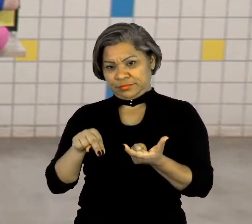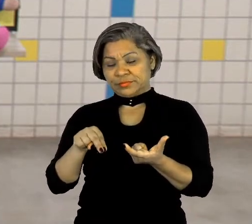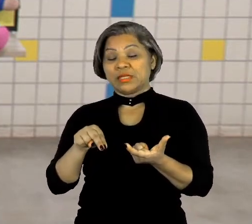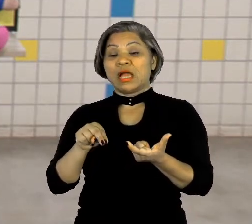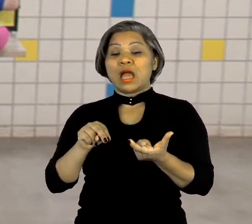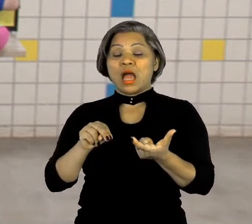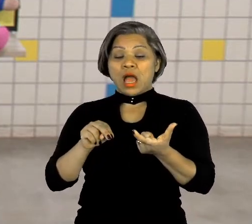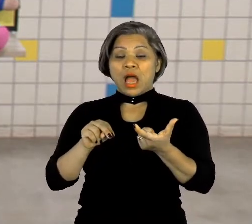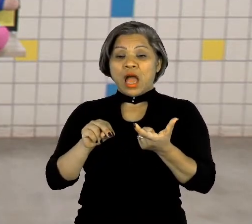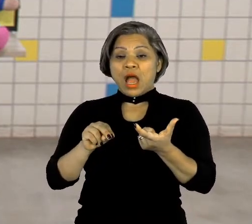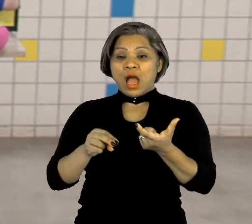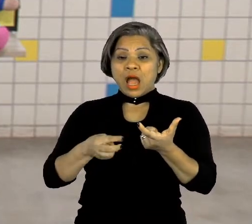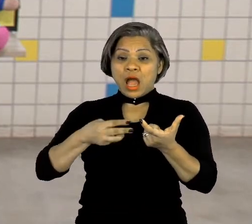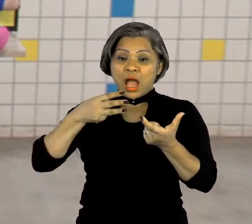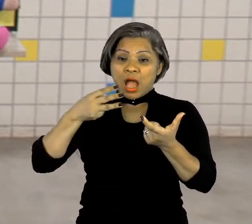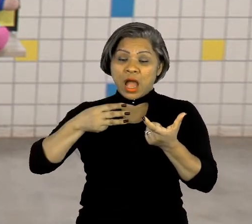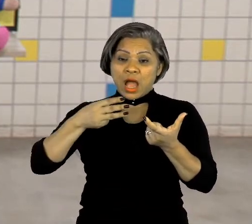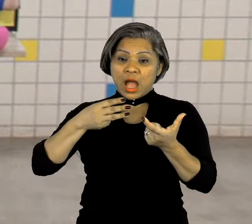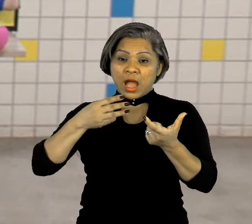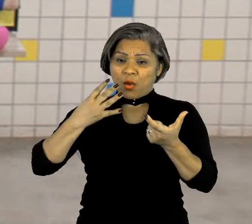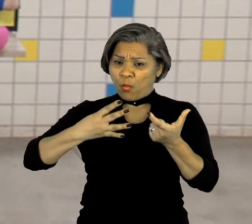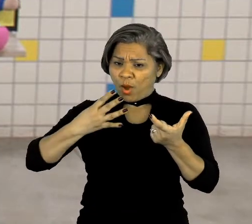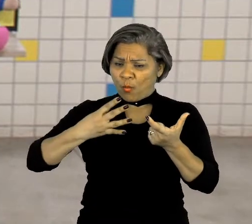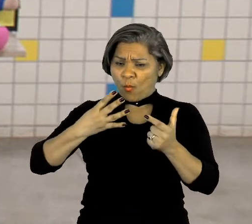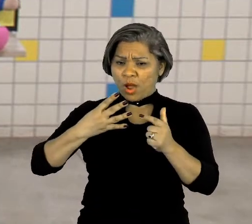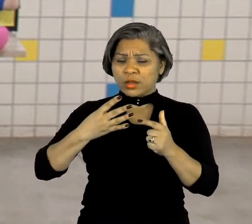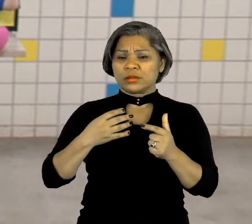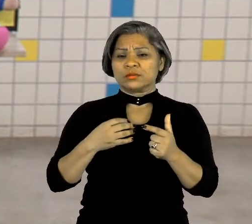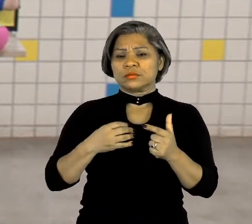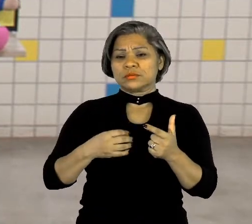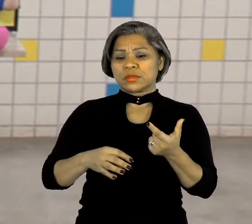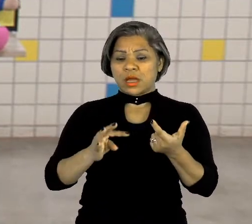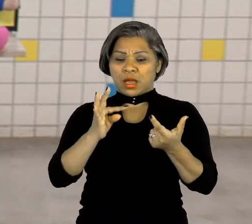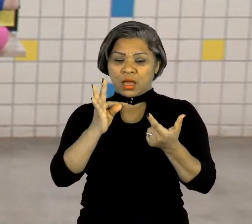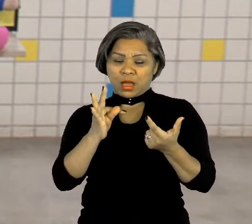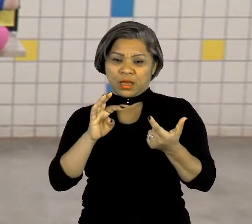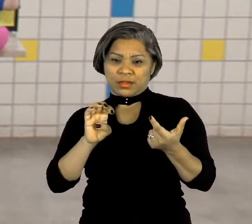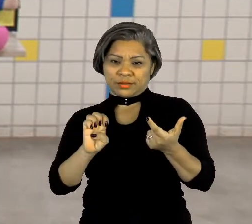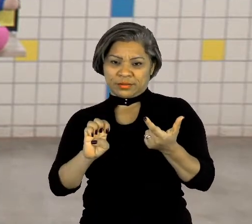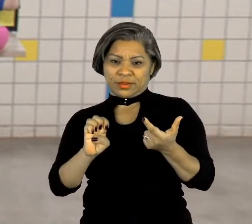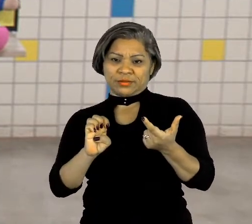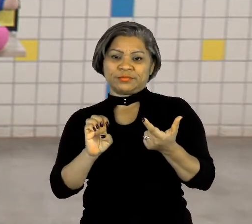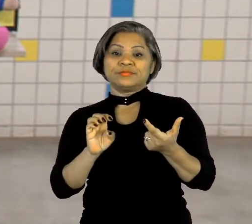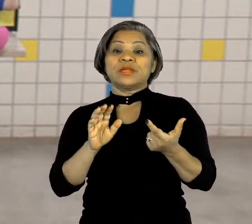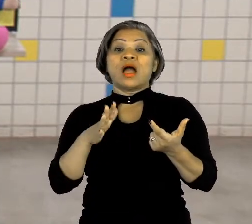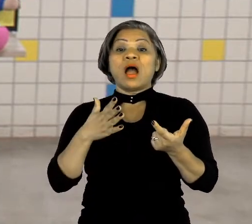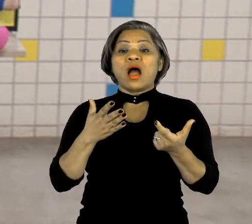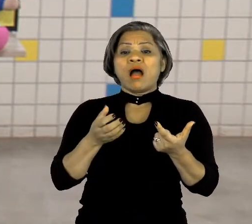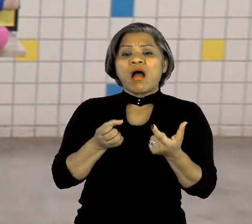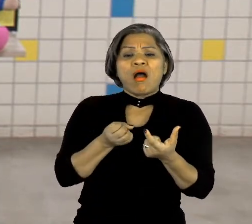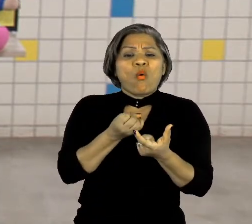sílaba, o último pedacinho, o T. Agora, olha só. Em quantos pedacinhos nós